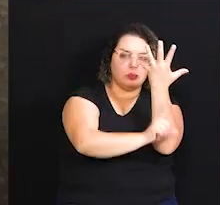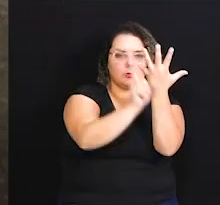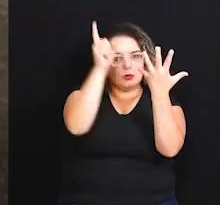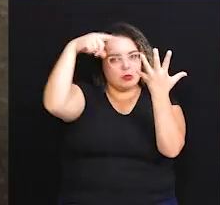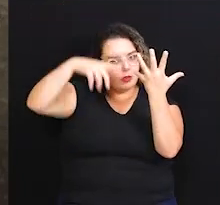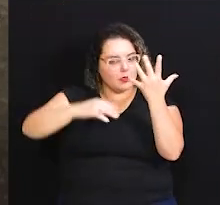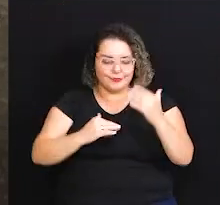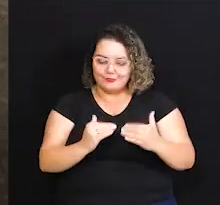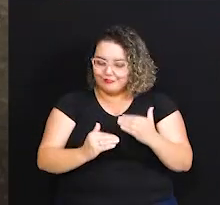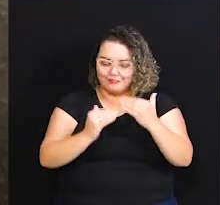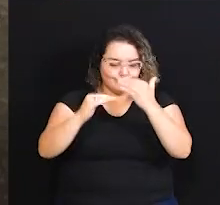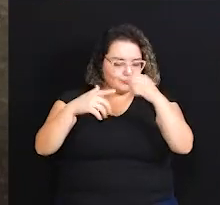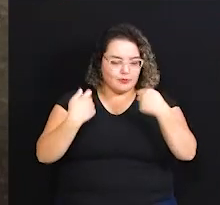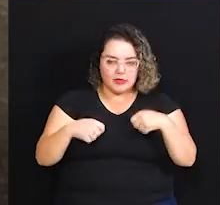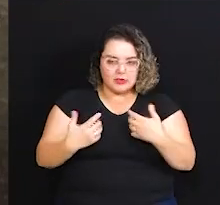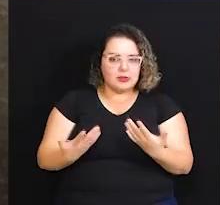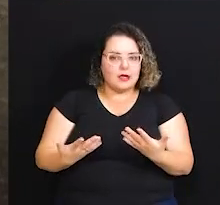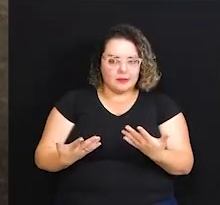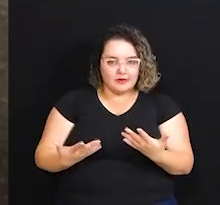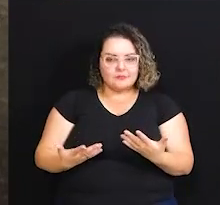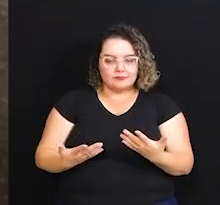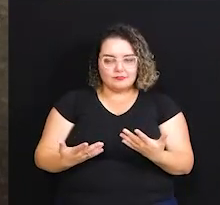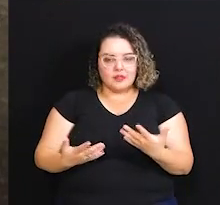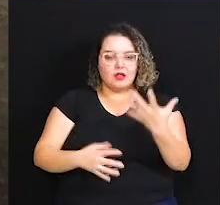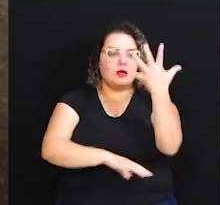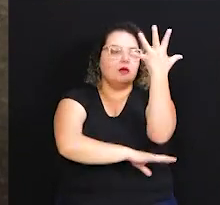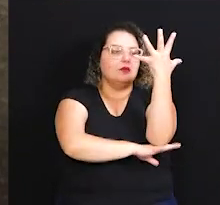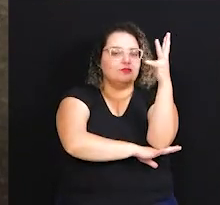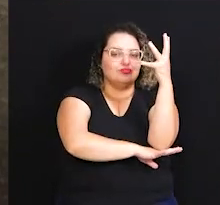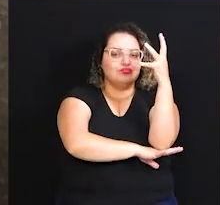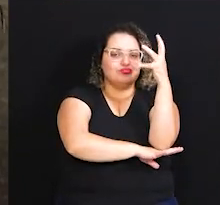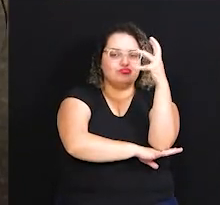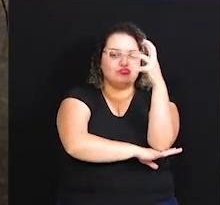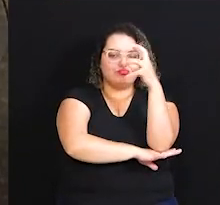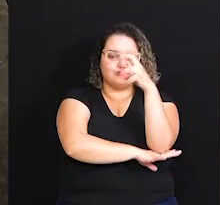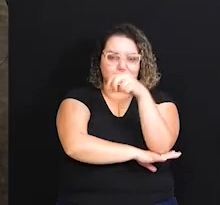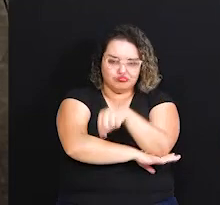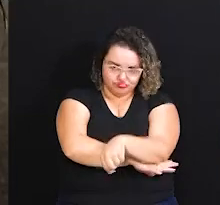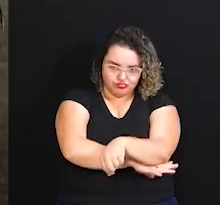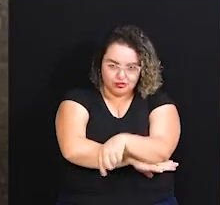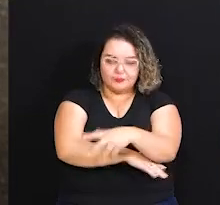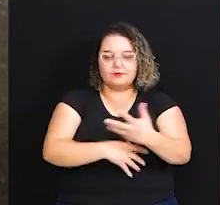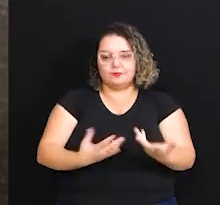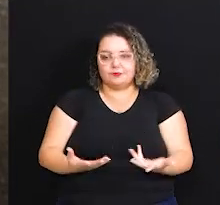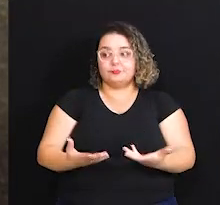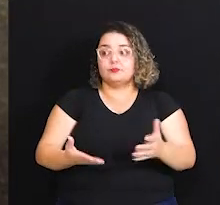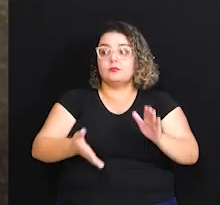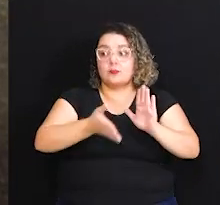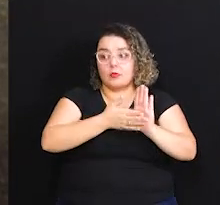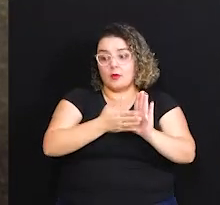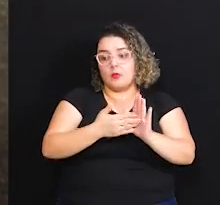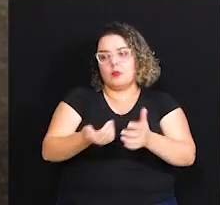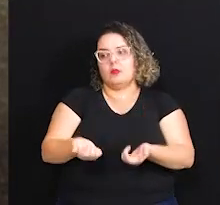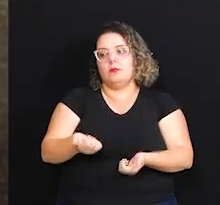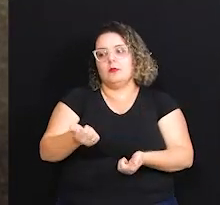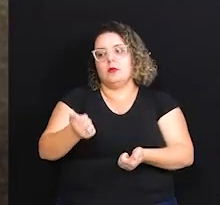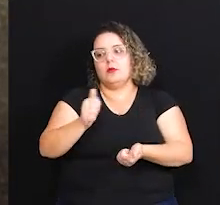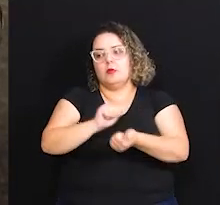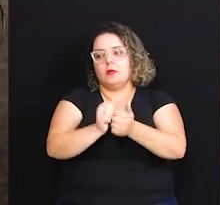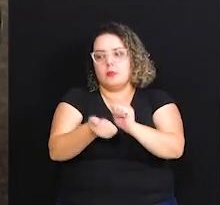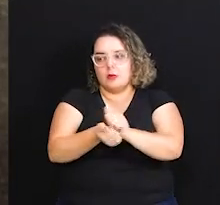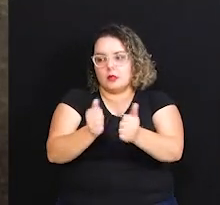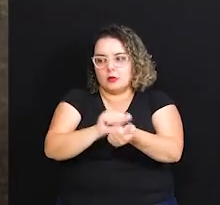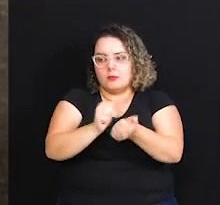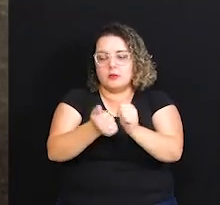como deveriam, e muitas delas acabam perecendo. A gente sempre propõe um certo manejo, né, do